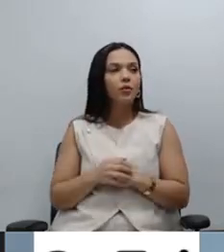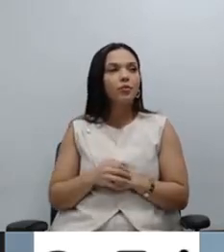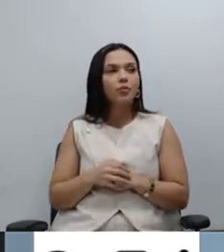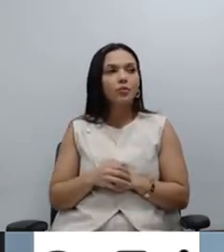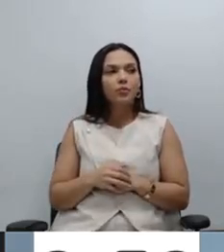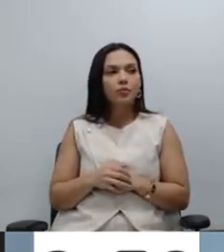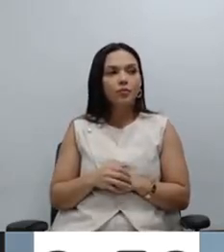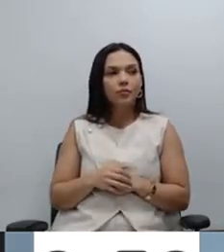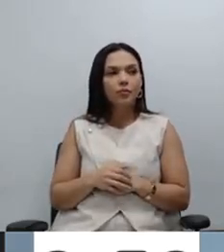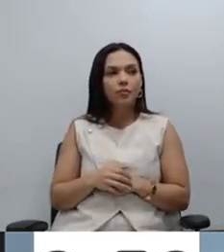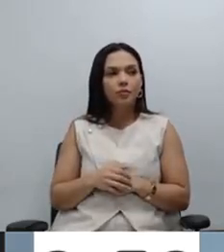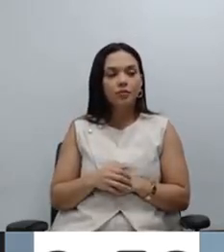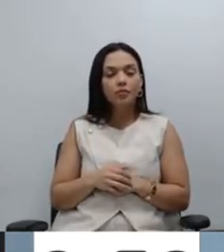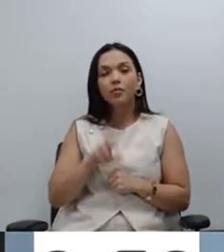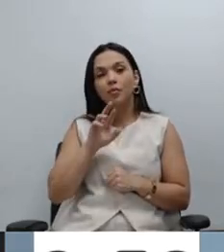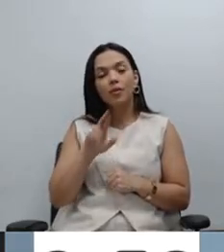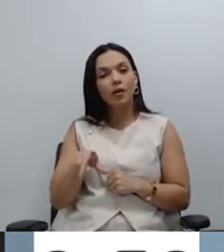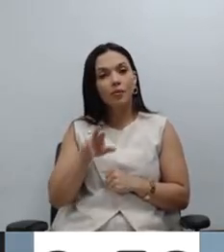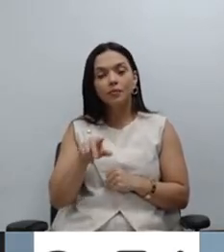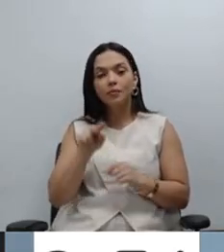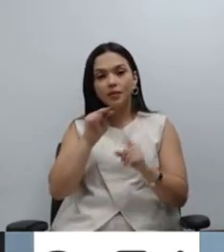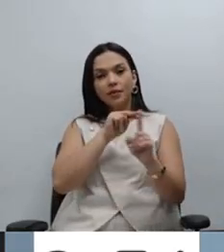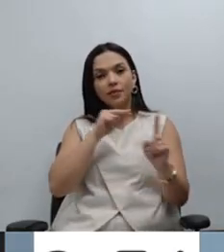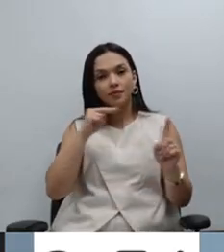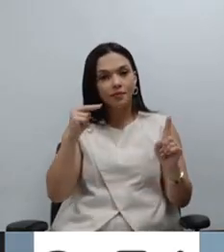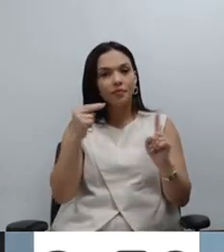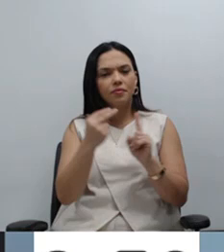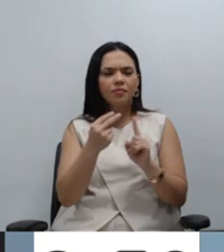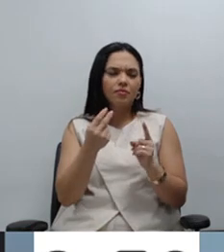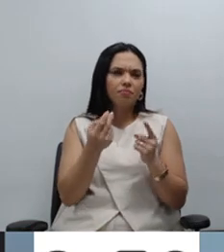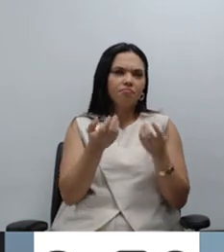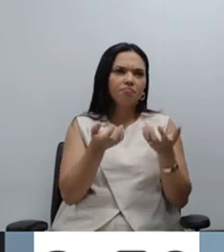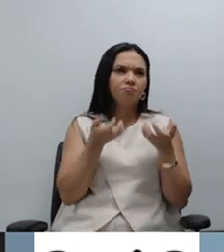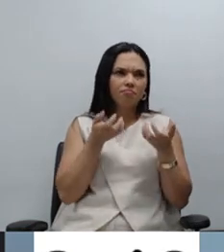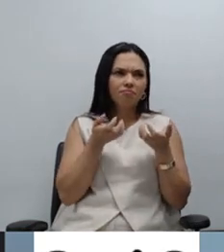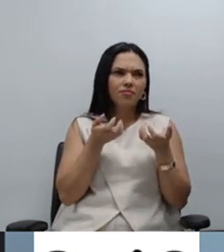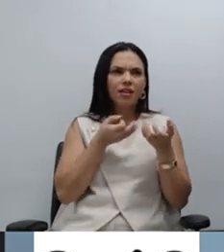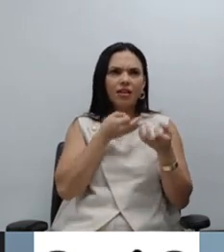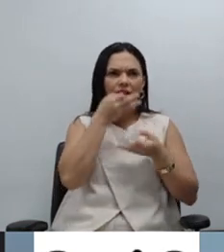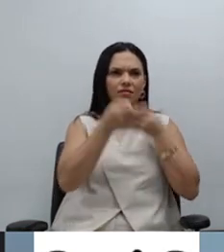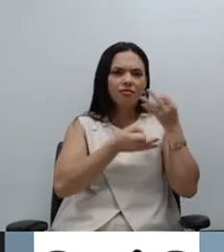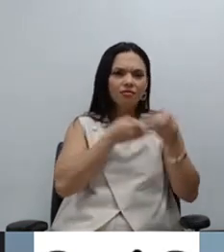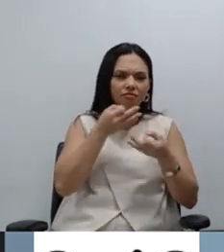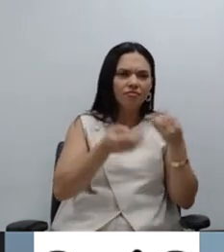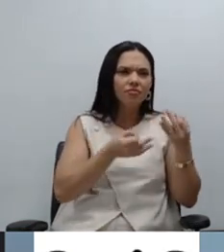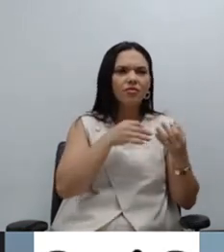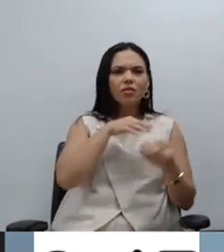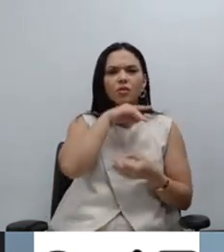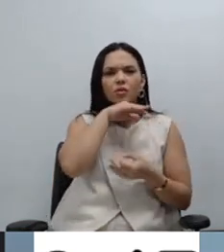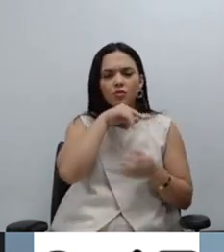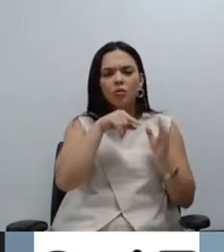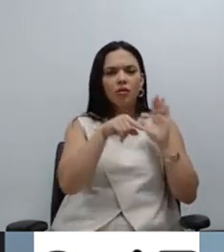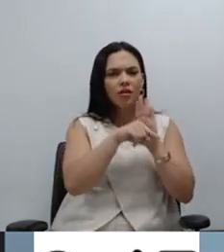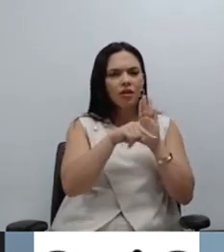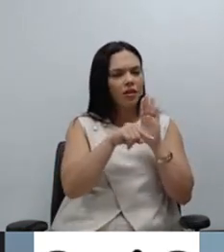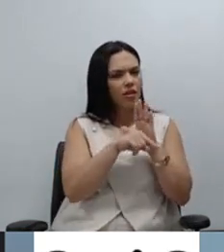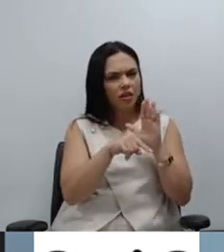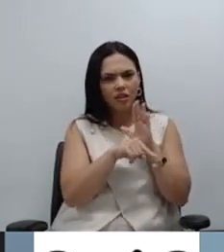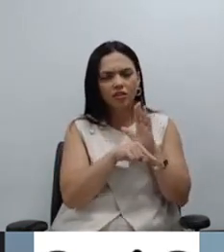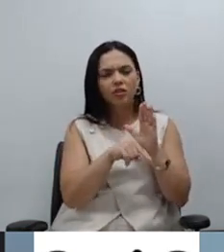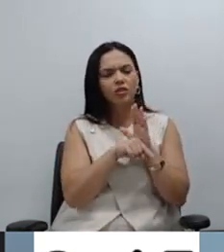Não visando, novamente, criticar de forma destrutiva, o meu objetivo